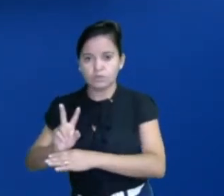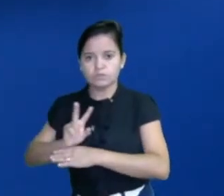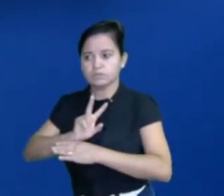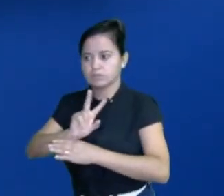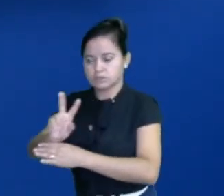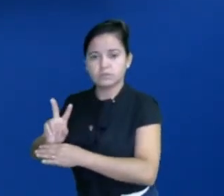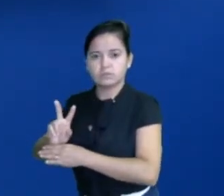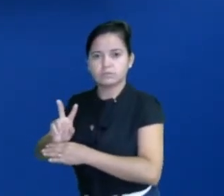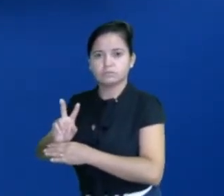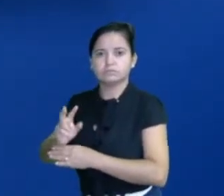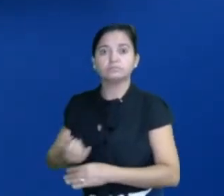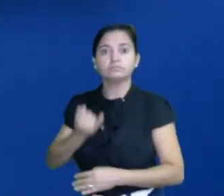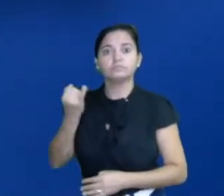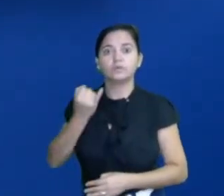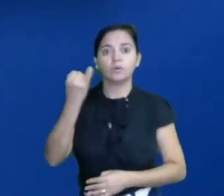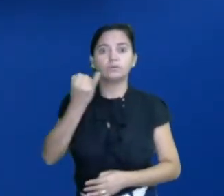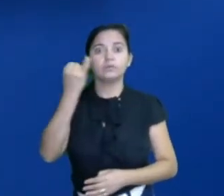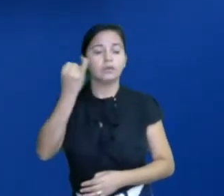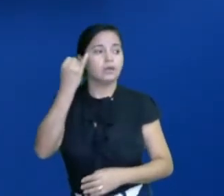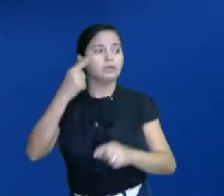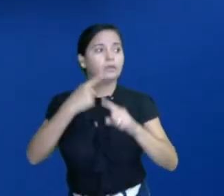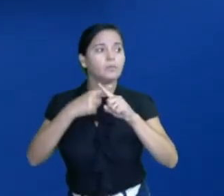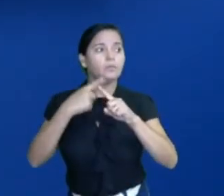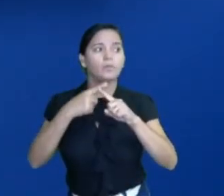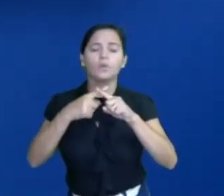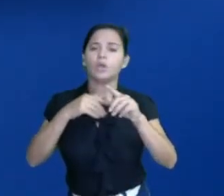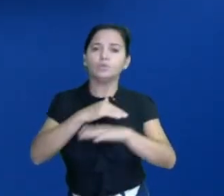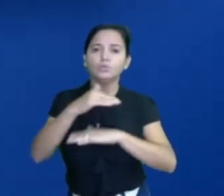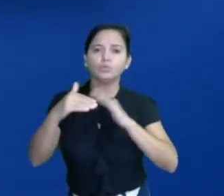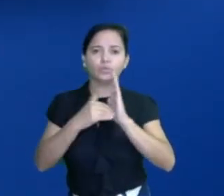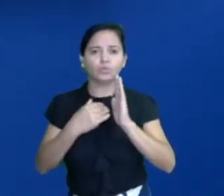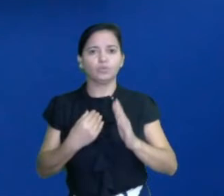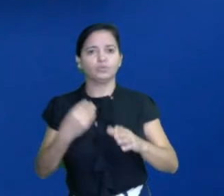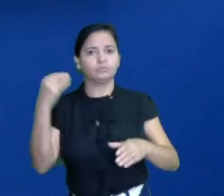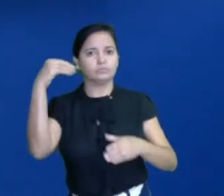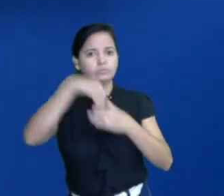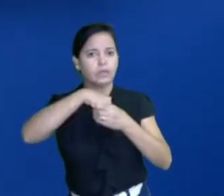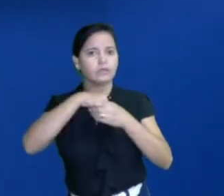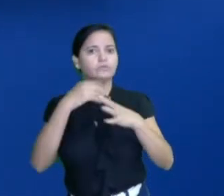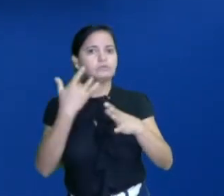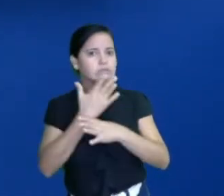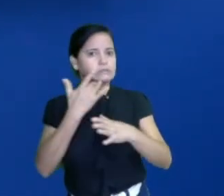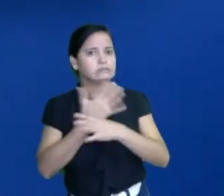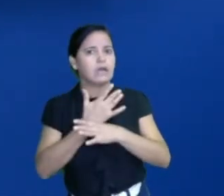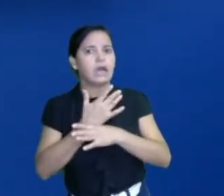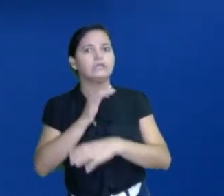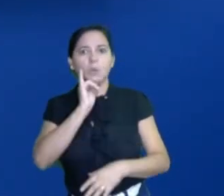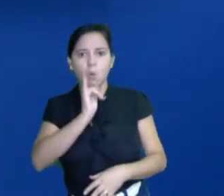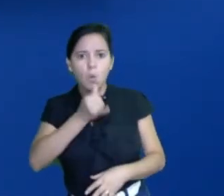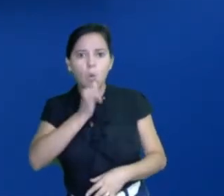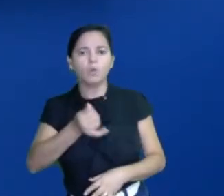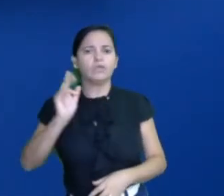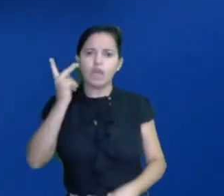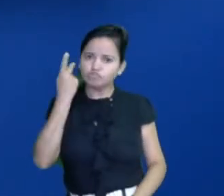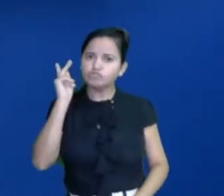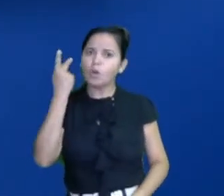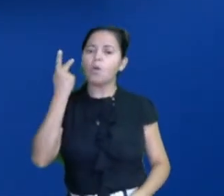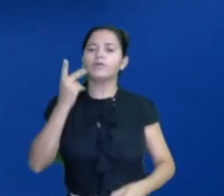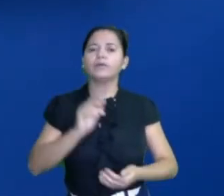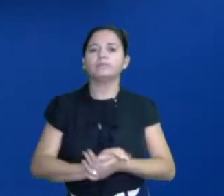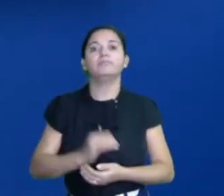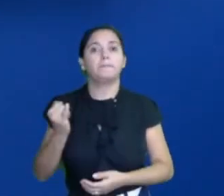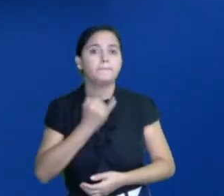é importante porque tudo que existe na nossa cidade conta a nossa história.